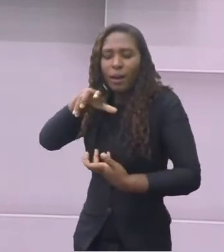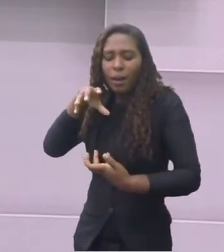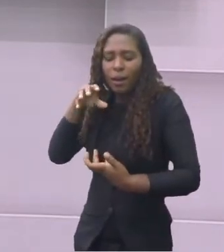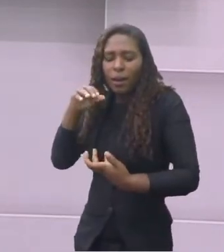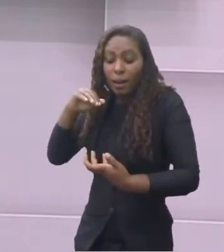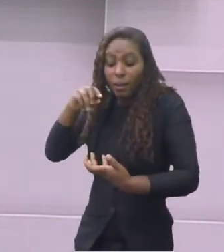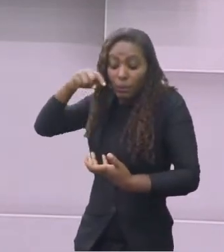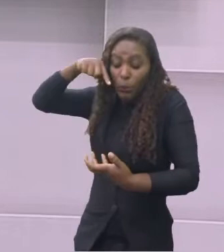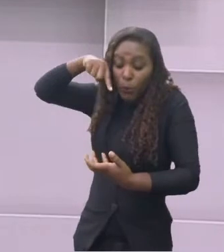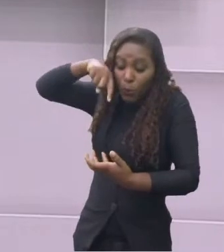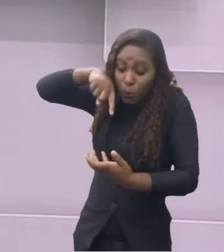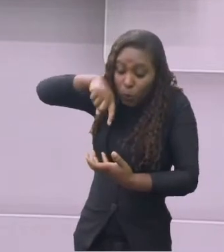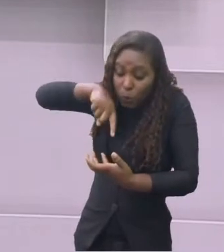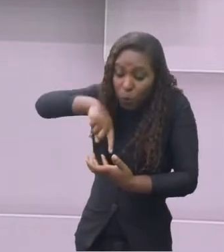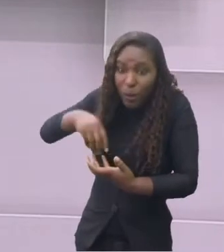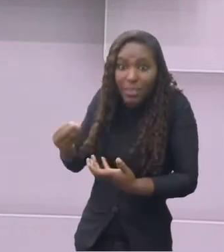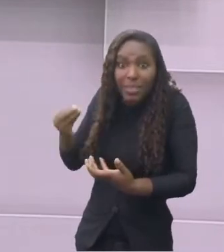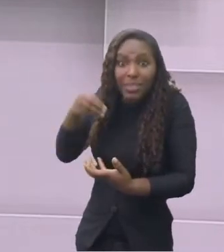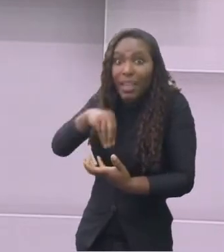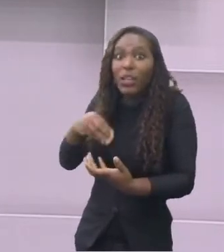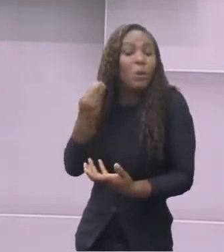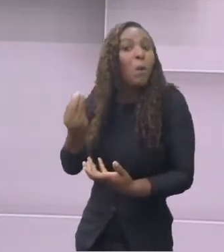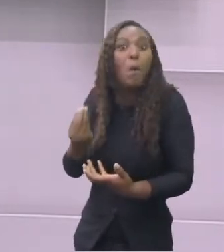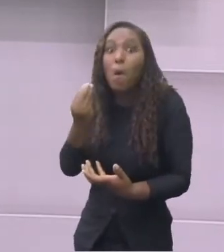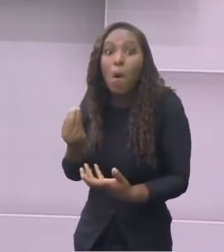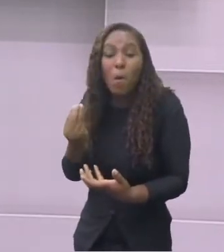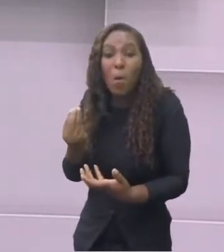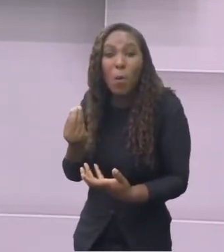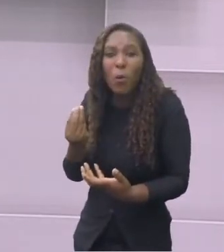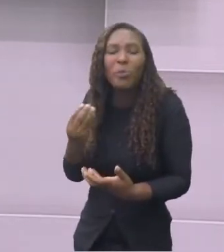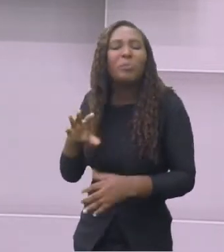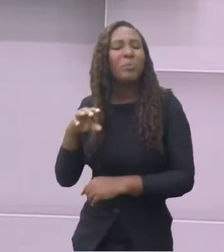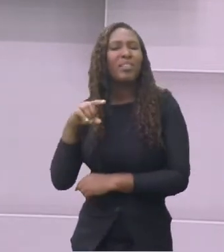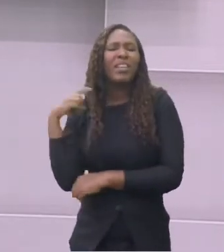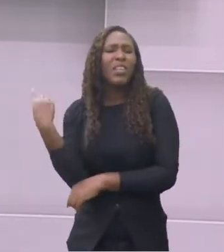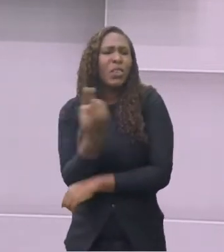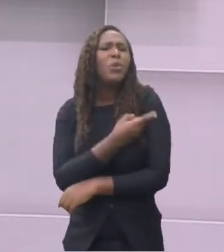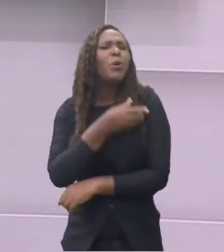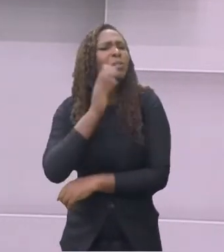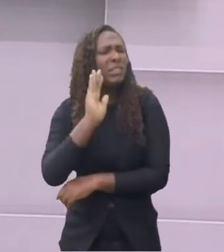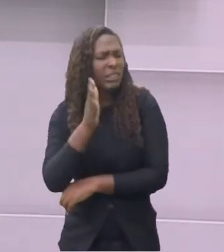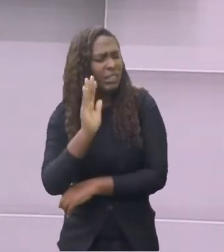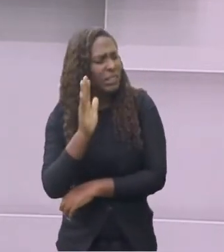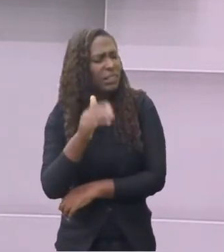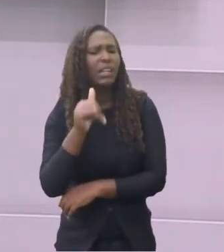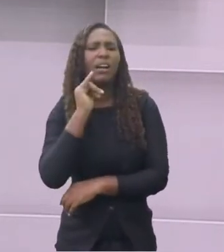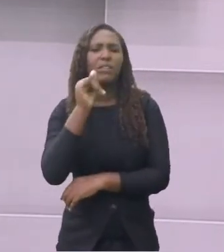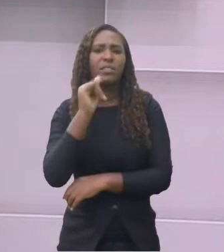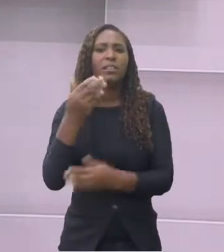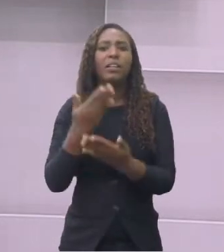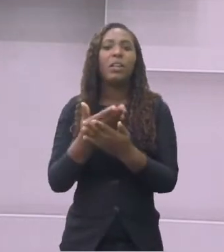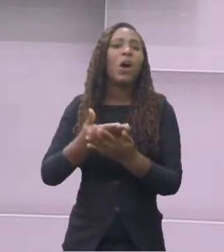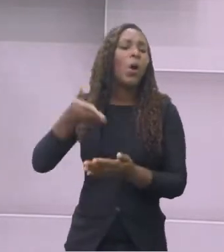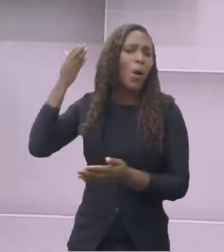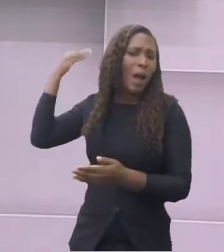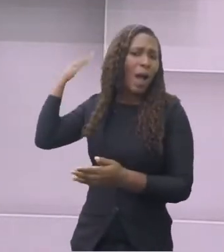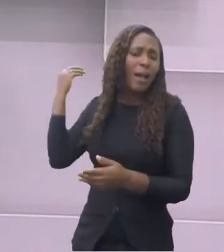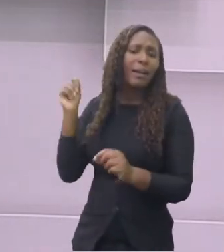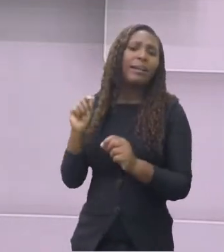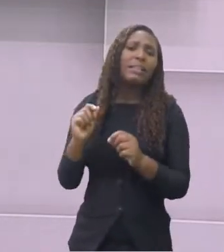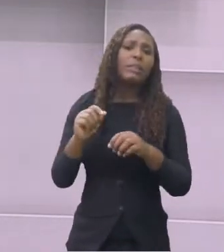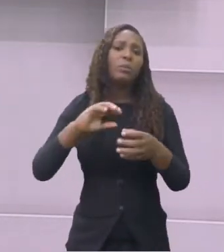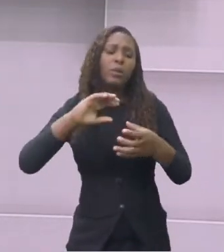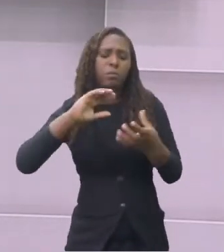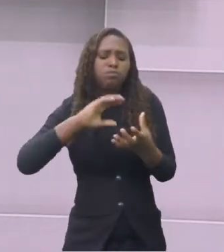em aulas anteriores sobre a constituição do nosso planeta Terra. E,